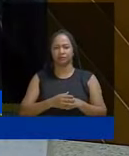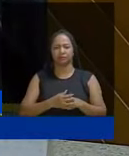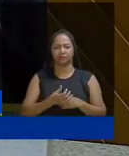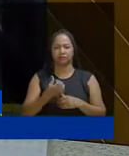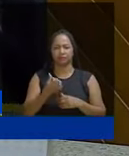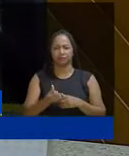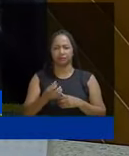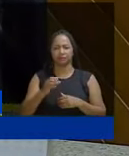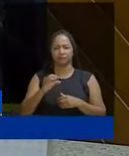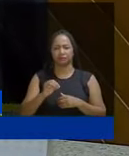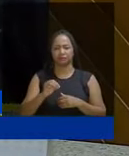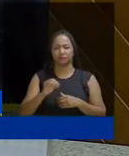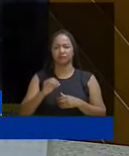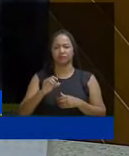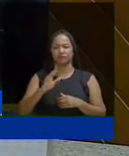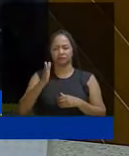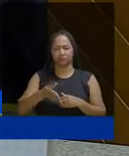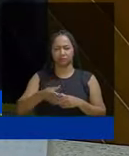64 de 1990.